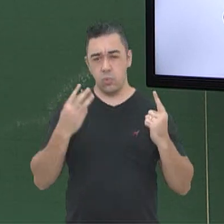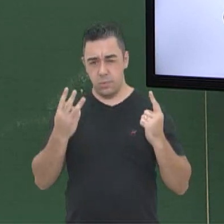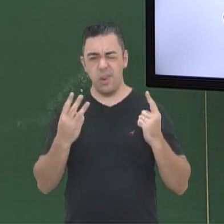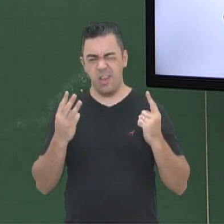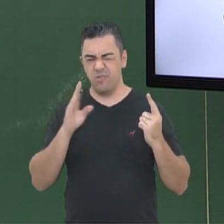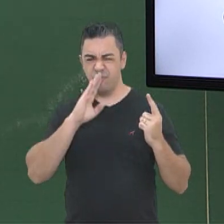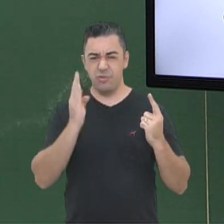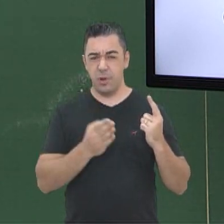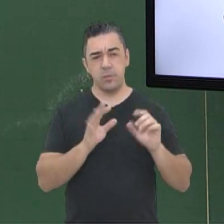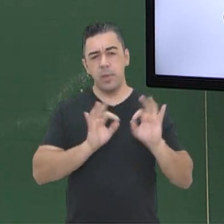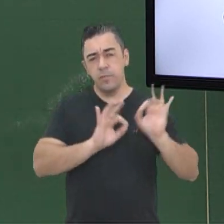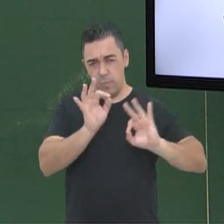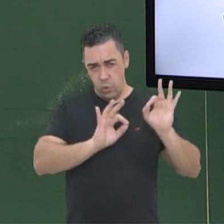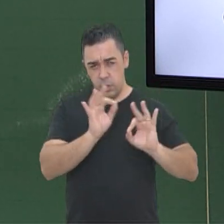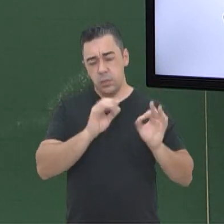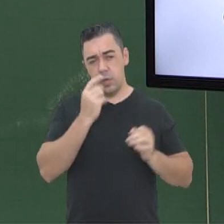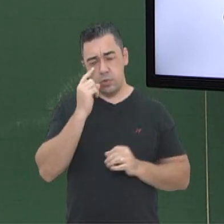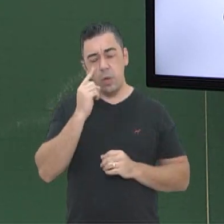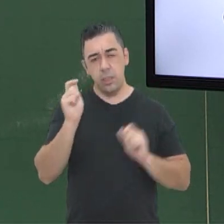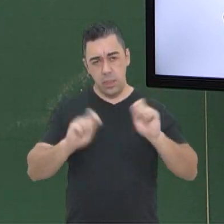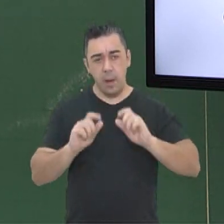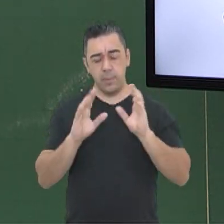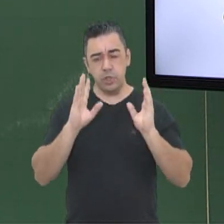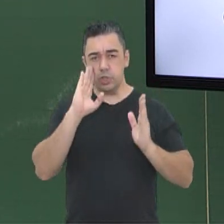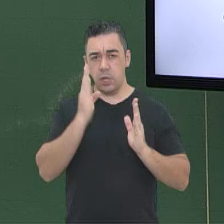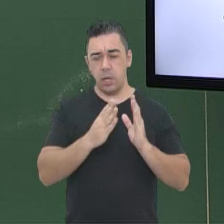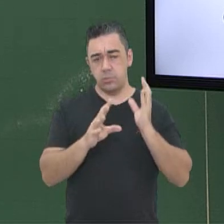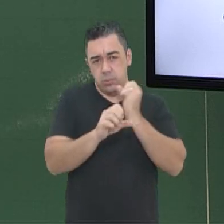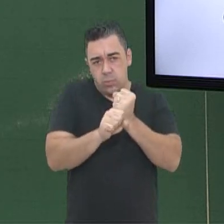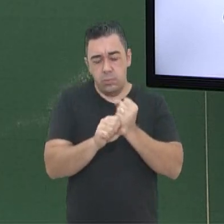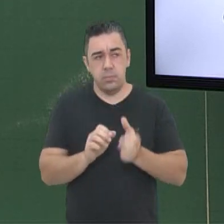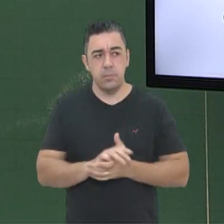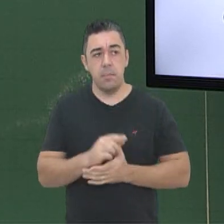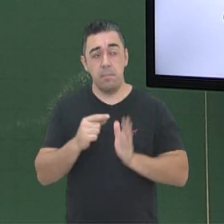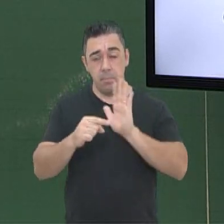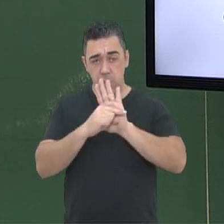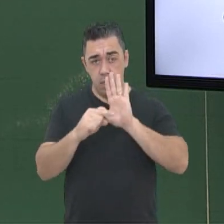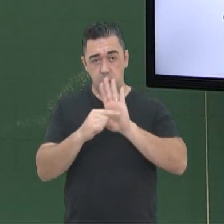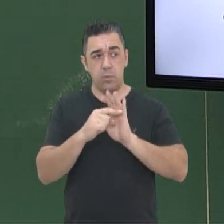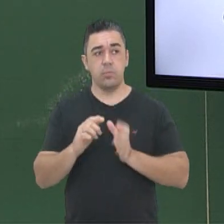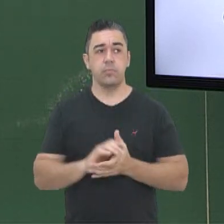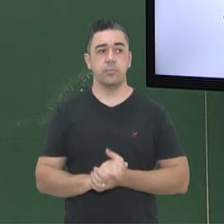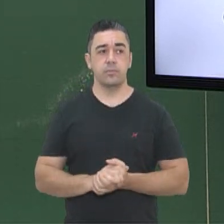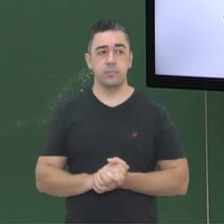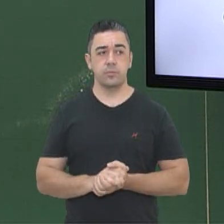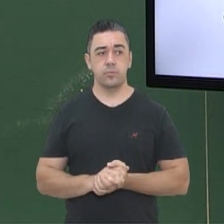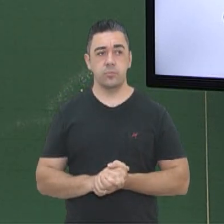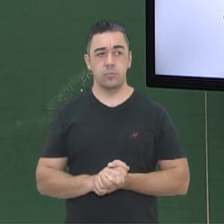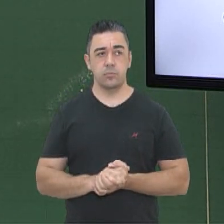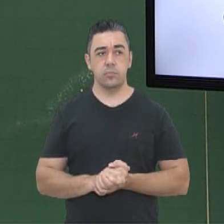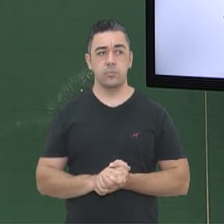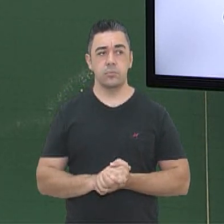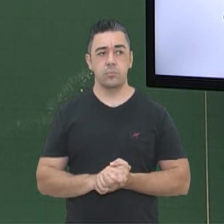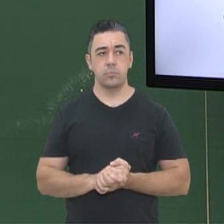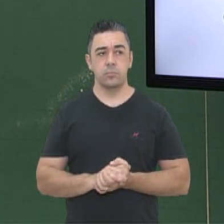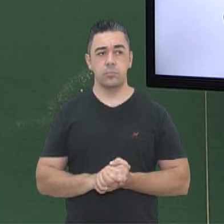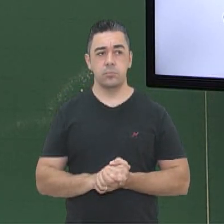ficar organizado, mas se você quiser pode somar. Menos o outro, o y ao quadrado, que é